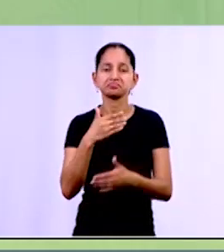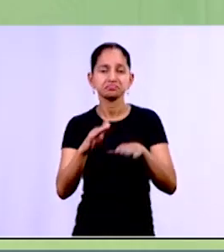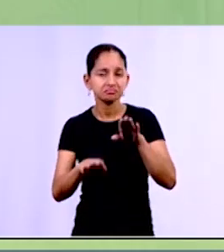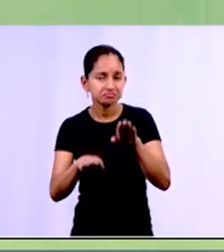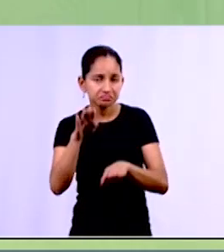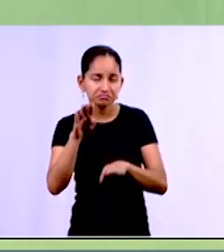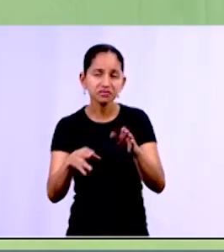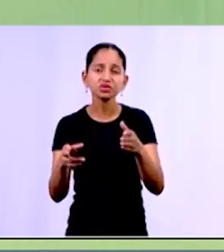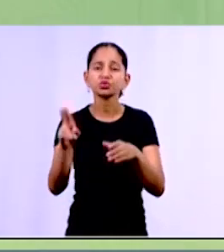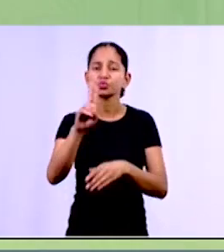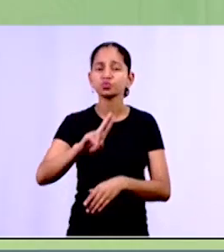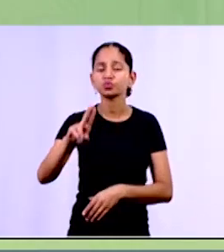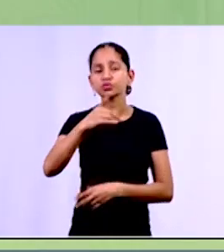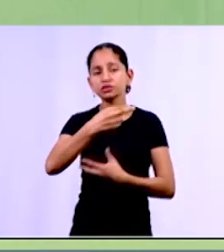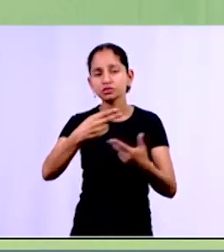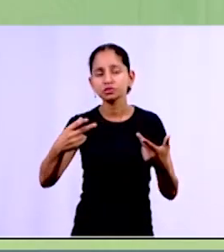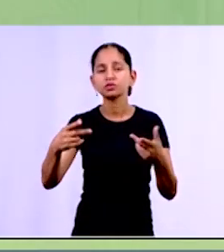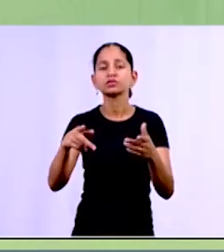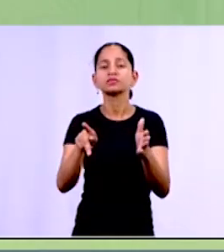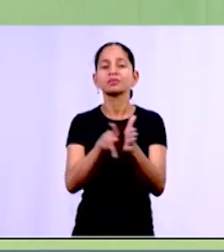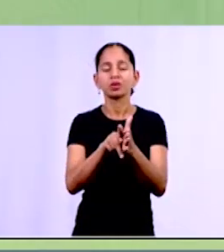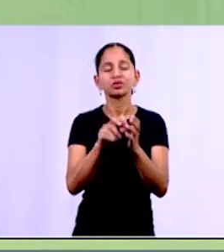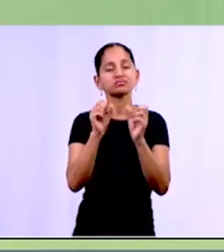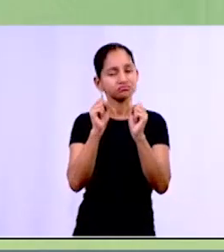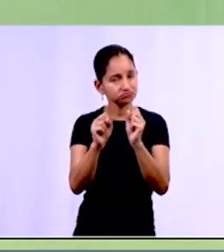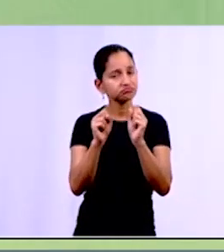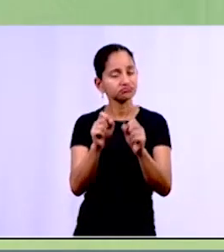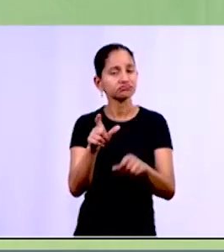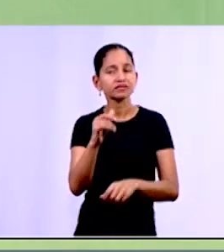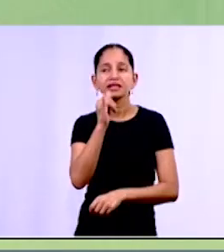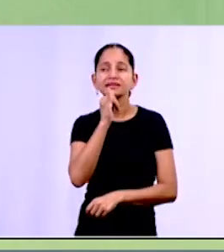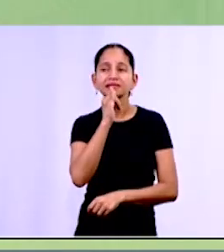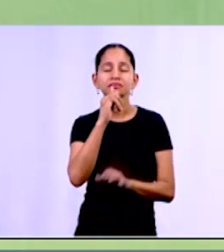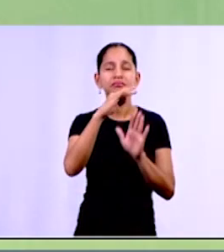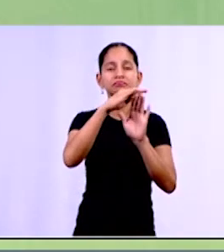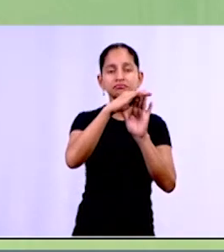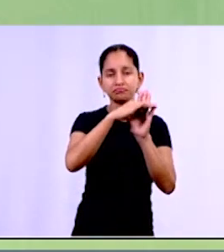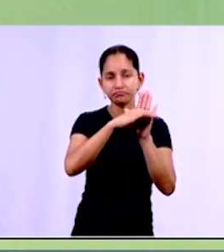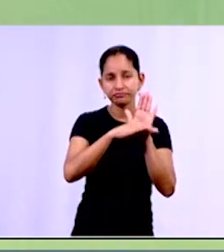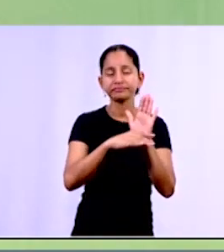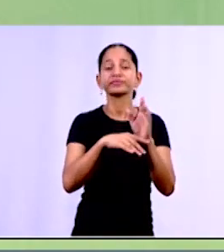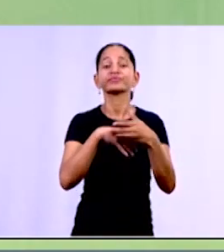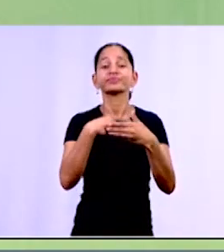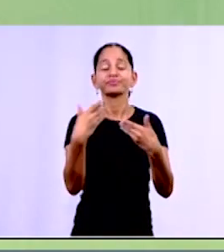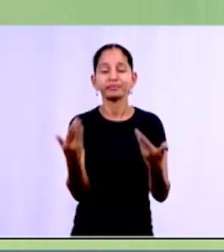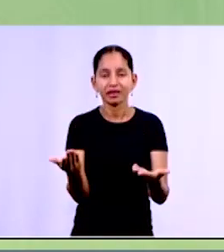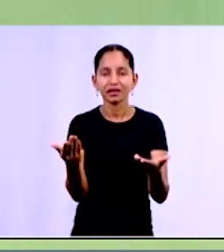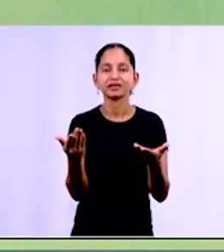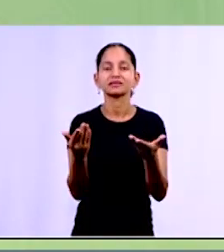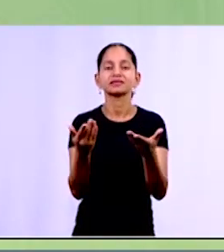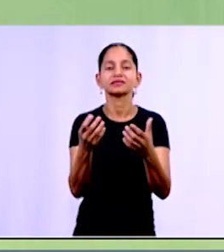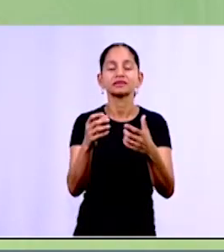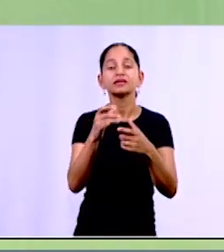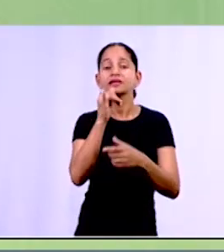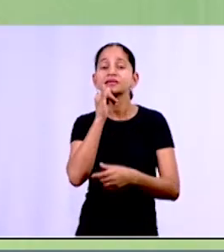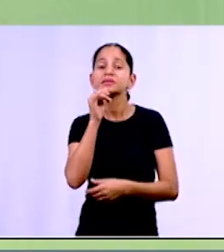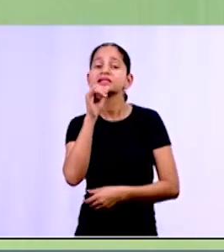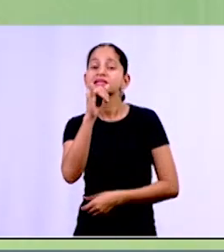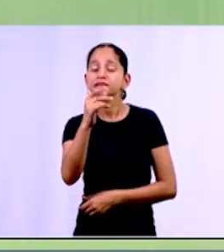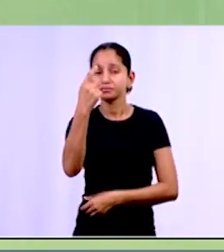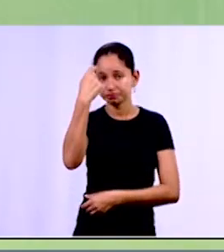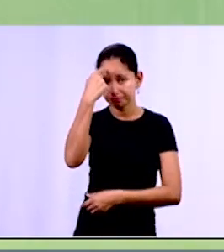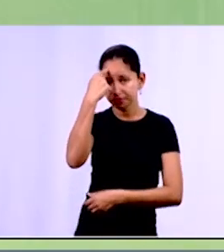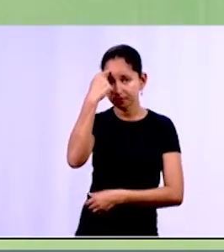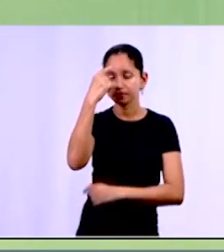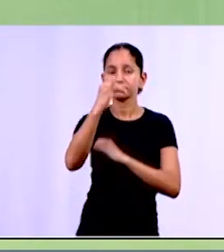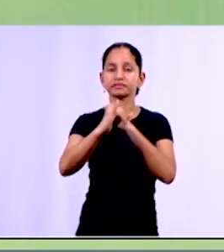Docs, Dropbox, é um tipo de computação em nuvem, né? A computação em nuvem aumentou o conceito falando em processamento virtual.